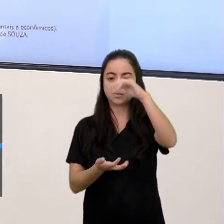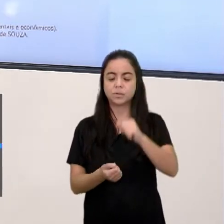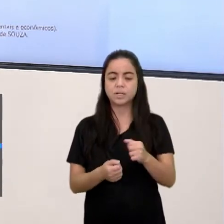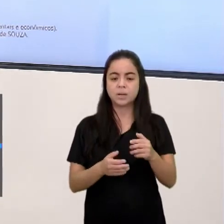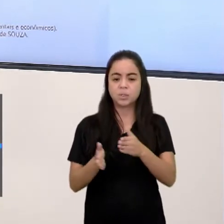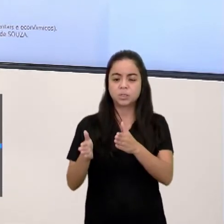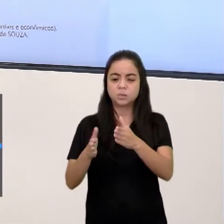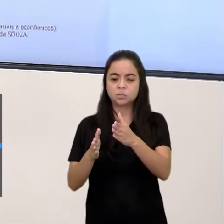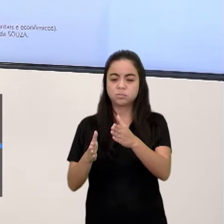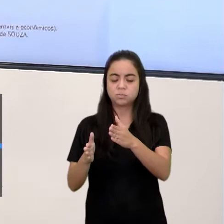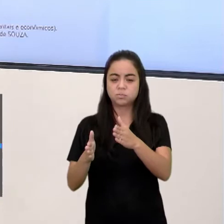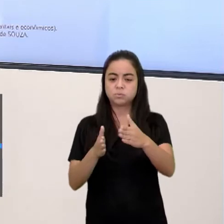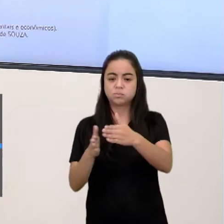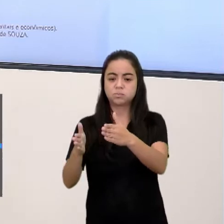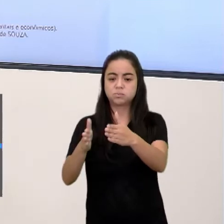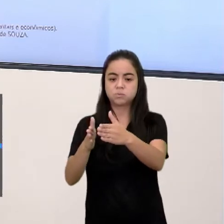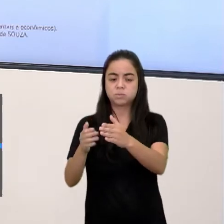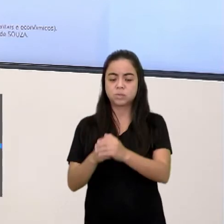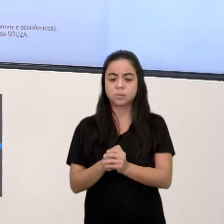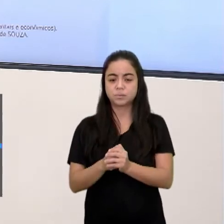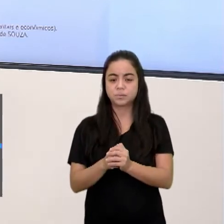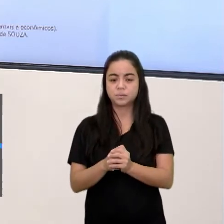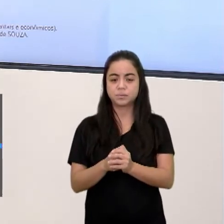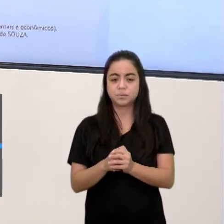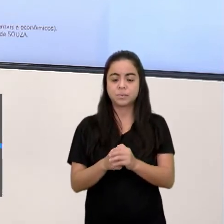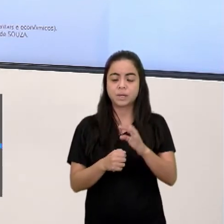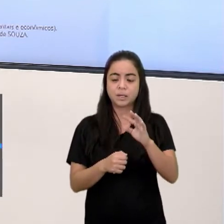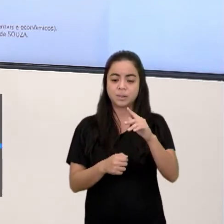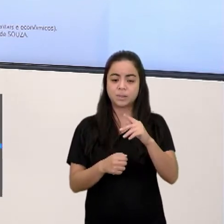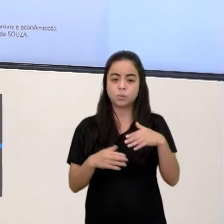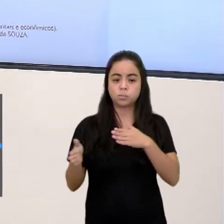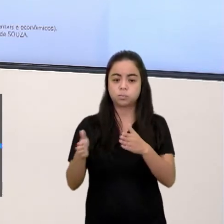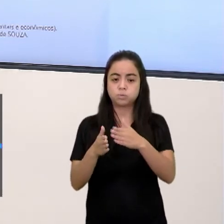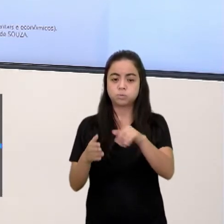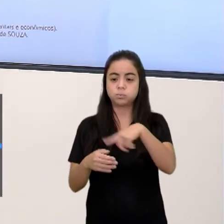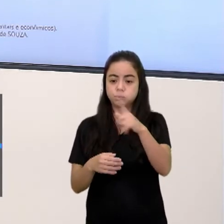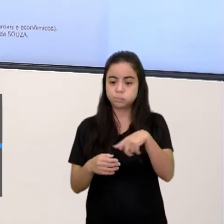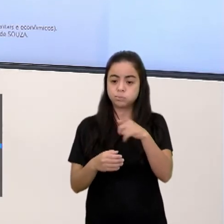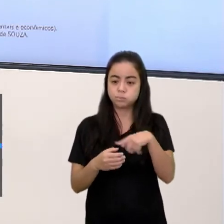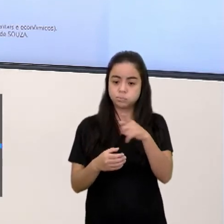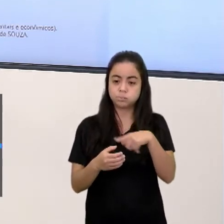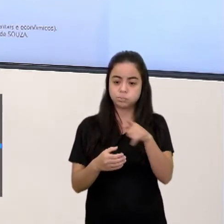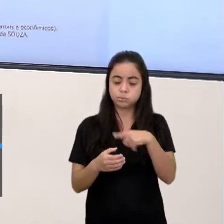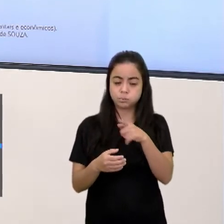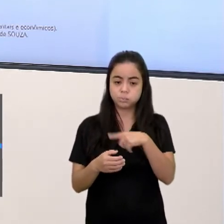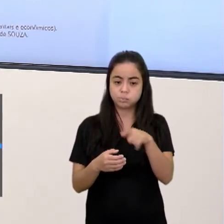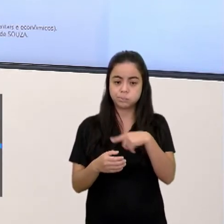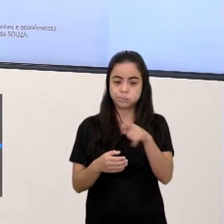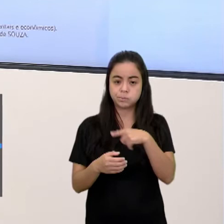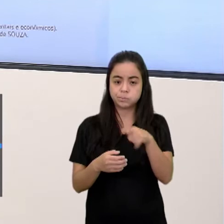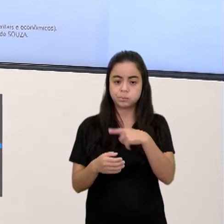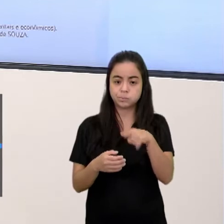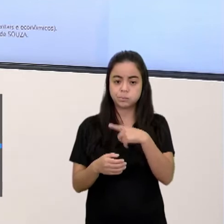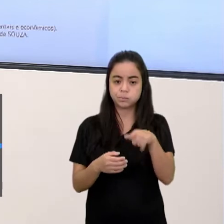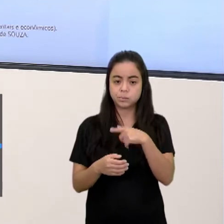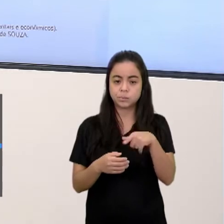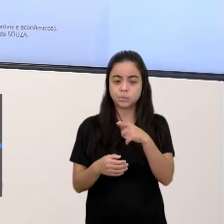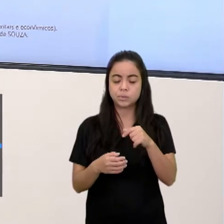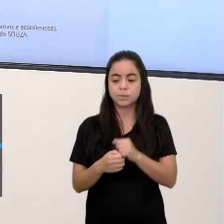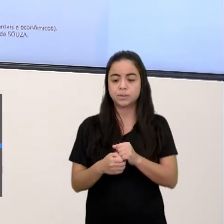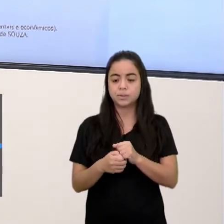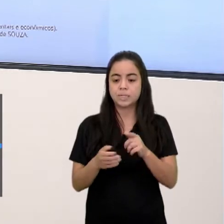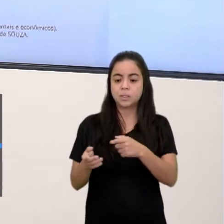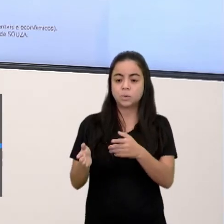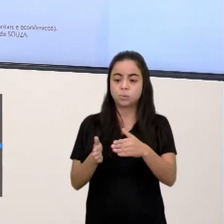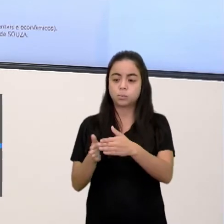tubo, o vapor vai caminhando, né? Ele está com bastante pressão, ele gira uma turbina, nessa turbina tem um acoplamento